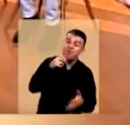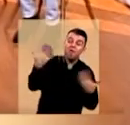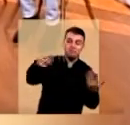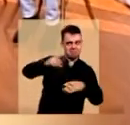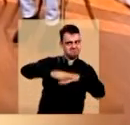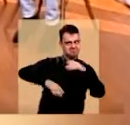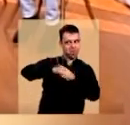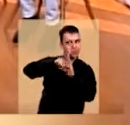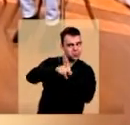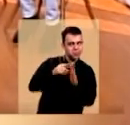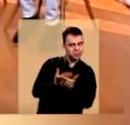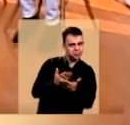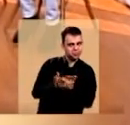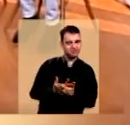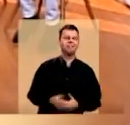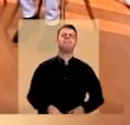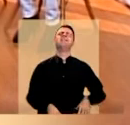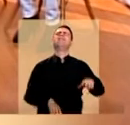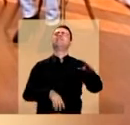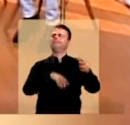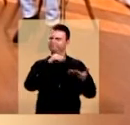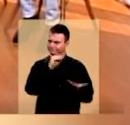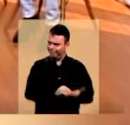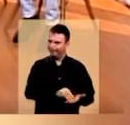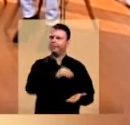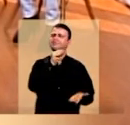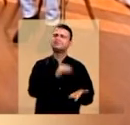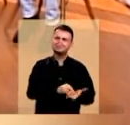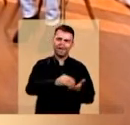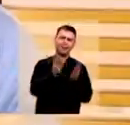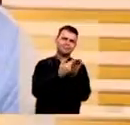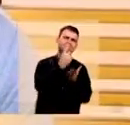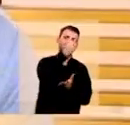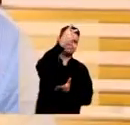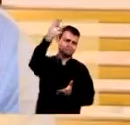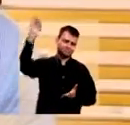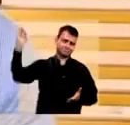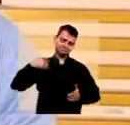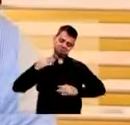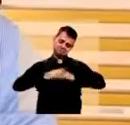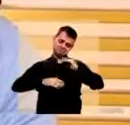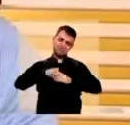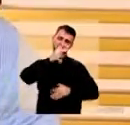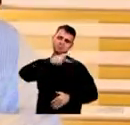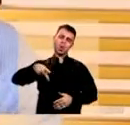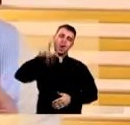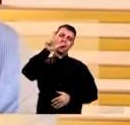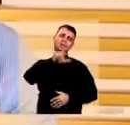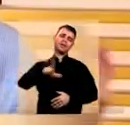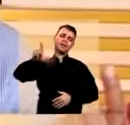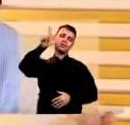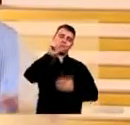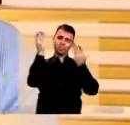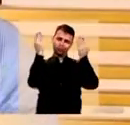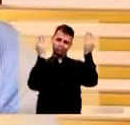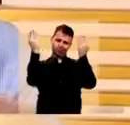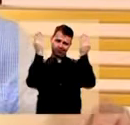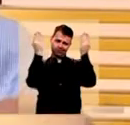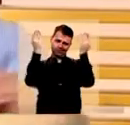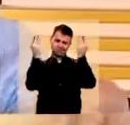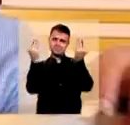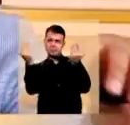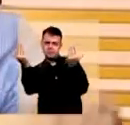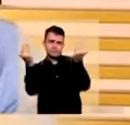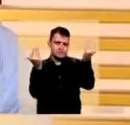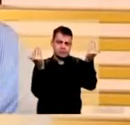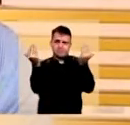um estudioso. Falta muito ainda, né? Como professor de literatura, ainda mais literatura comparada, que vê